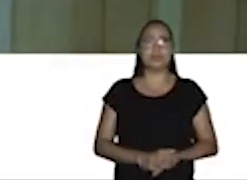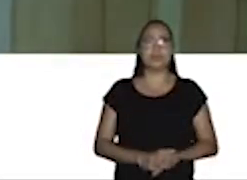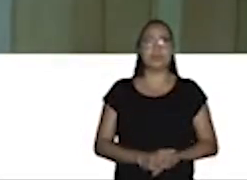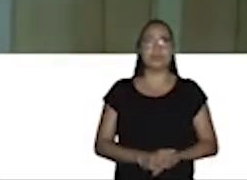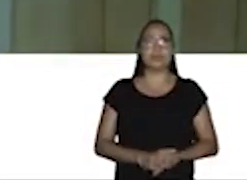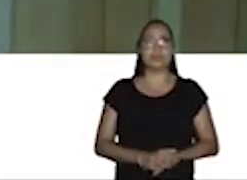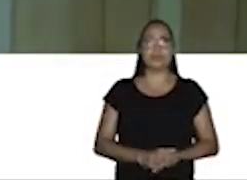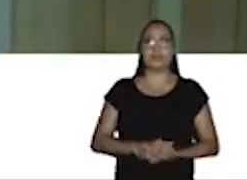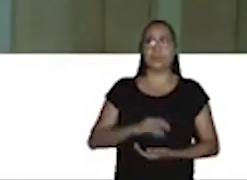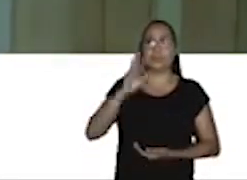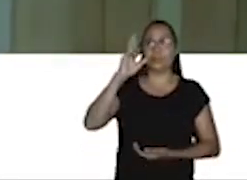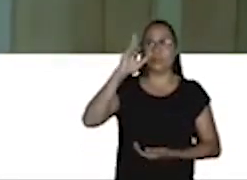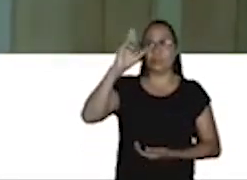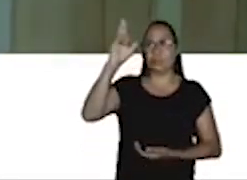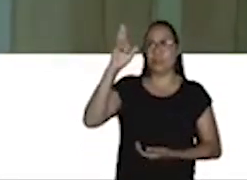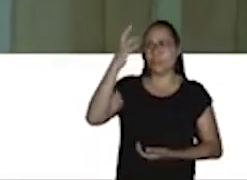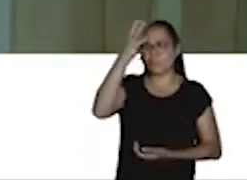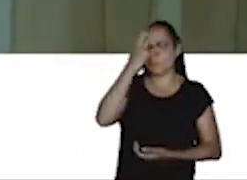Que patrão vai pensar de mim?